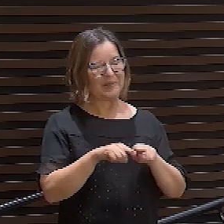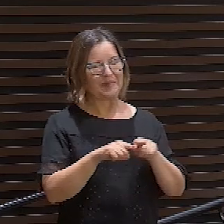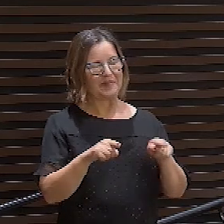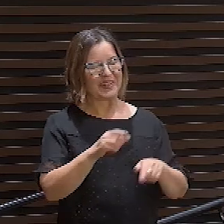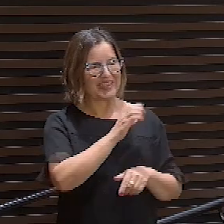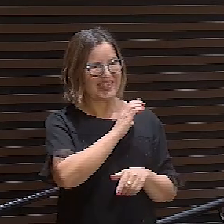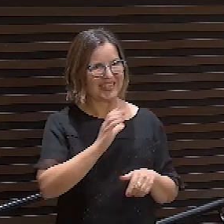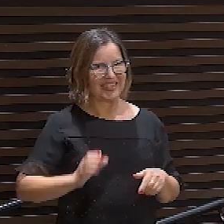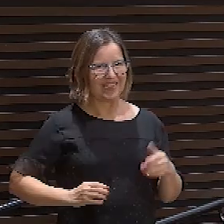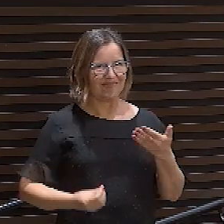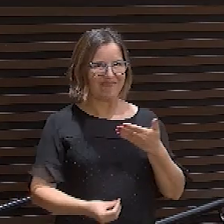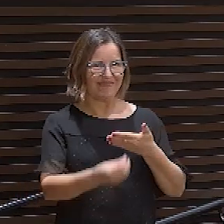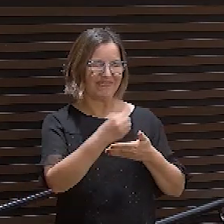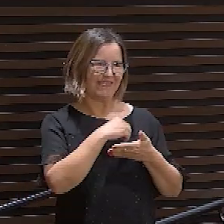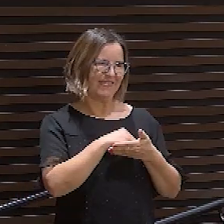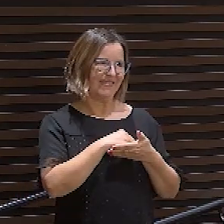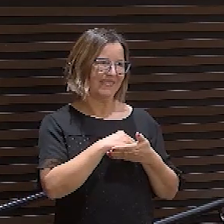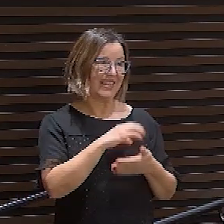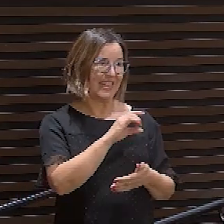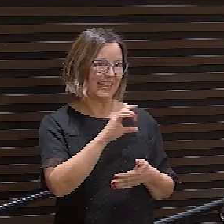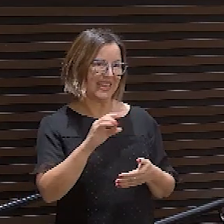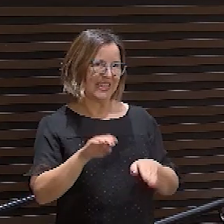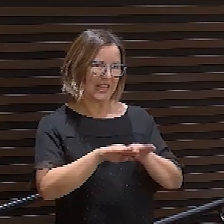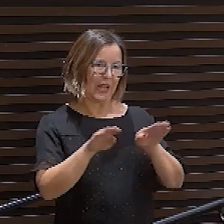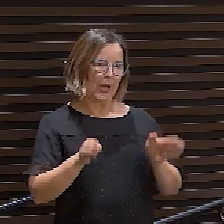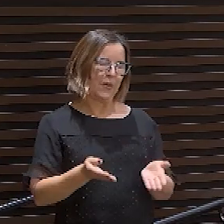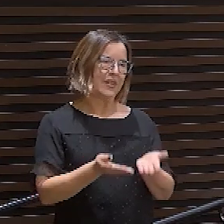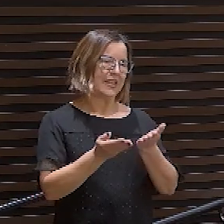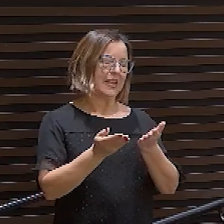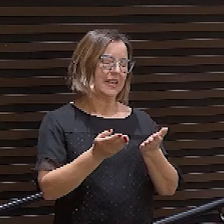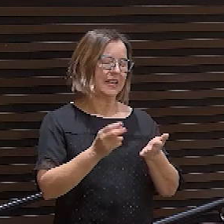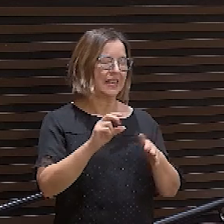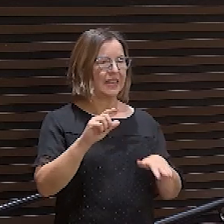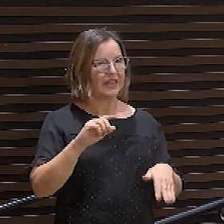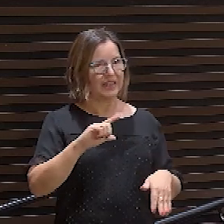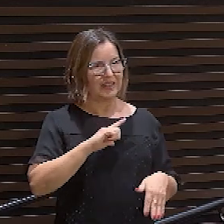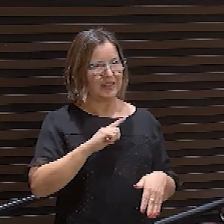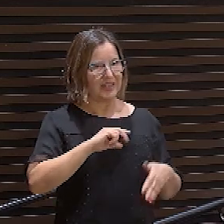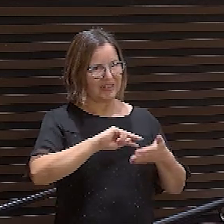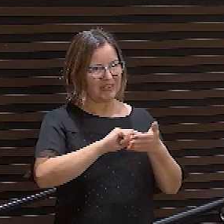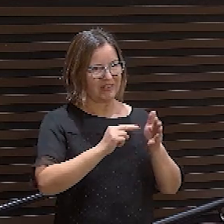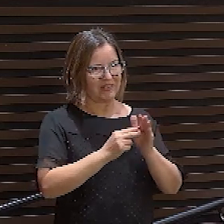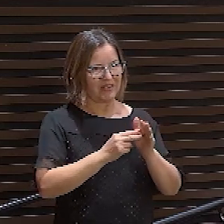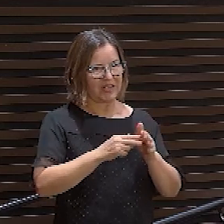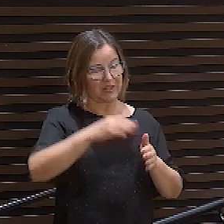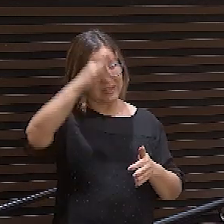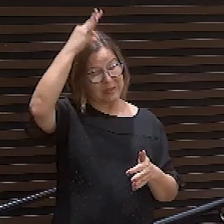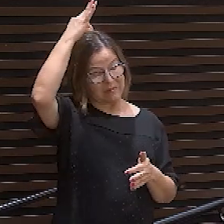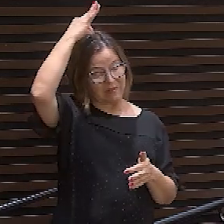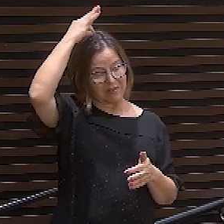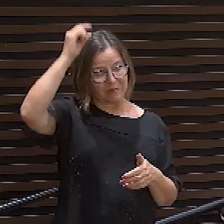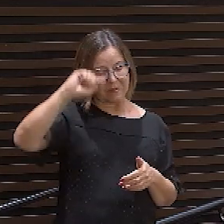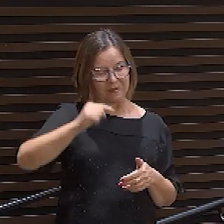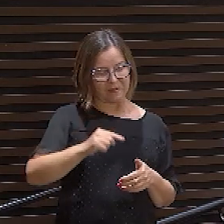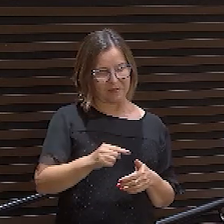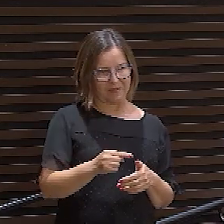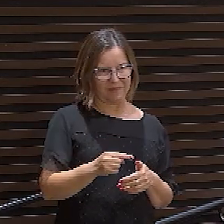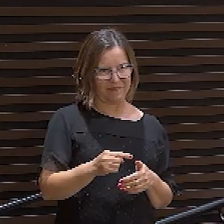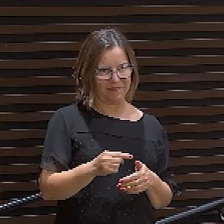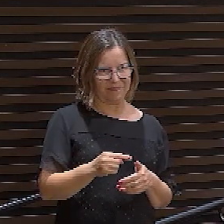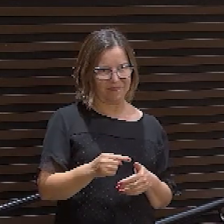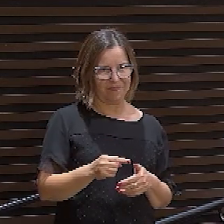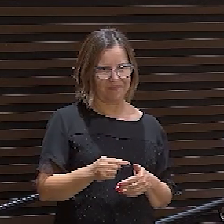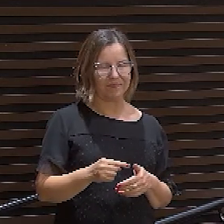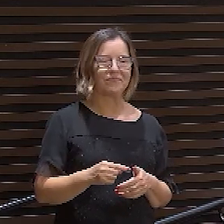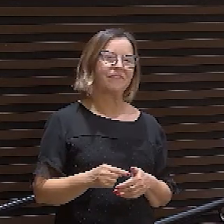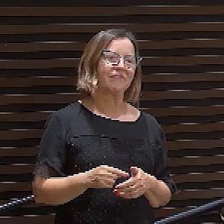Cada altar tem um significado espiritual profundo, refletindo aspectos de sua relação com Deus, da promessa divina e